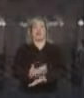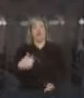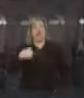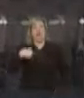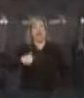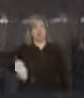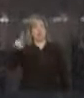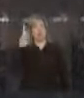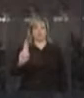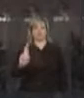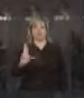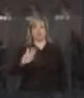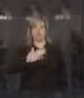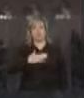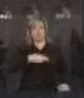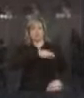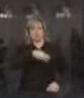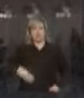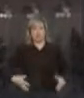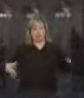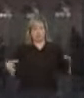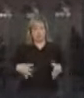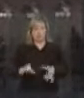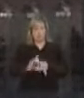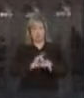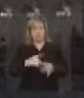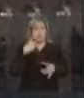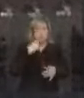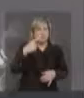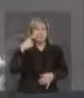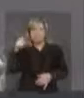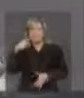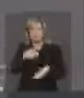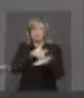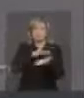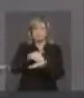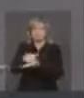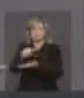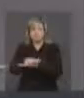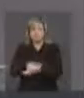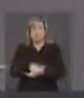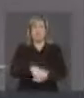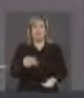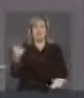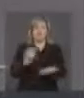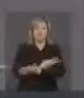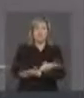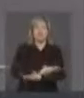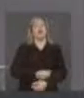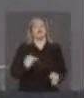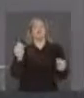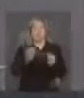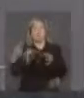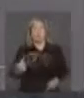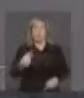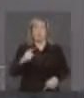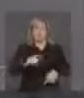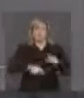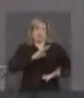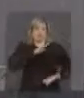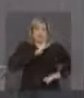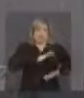dos meus ministros, detectar as falhas e estar atentos para elas. nossa responsabilidade.